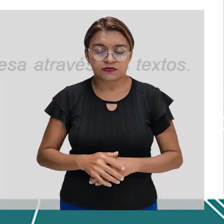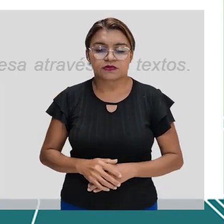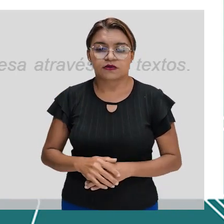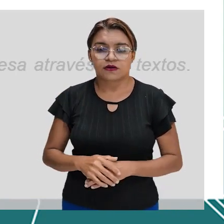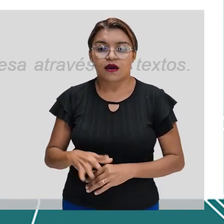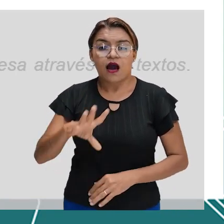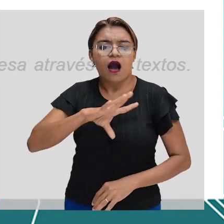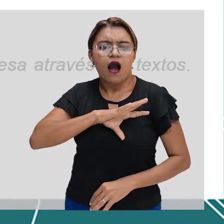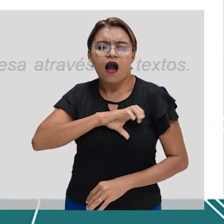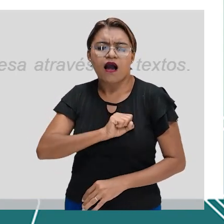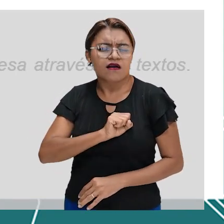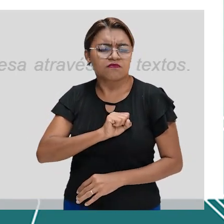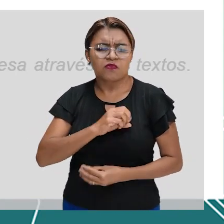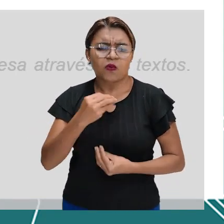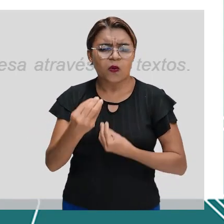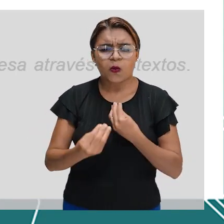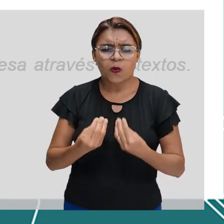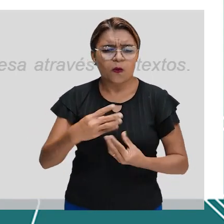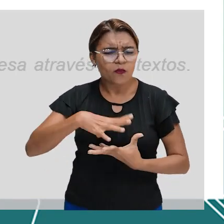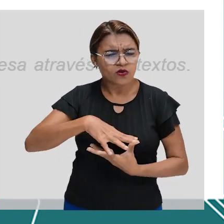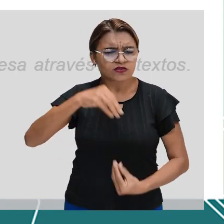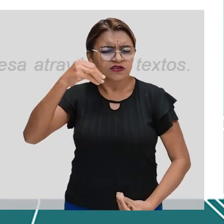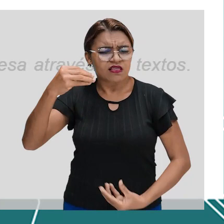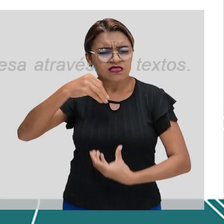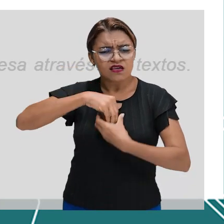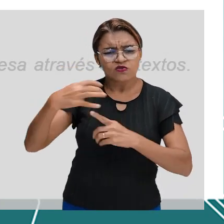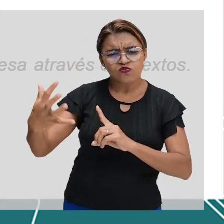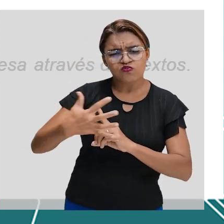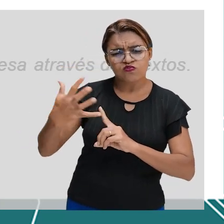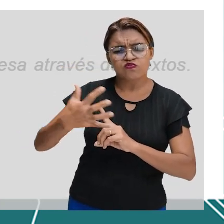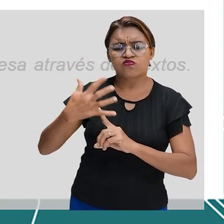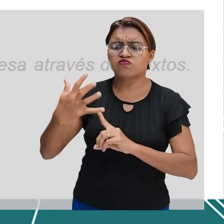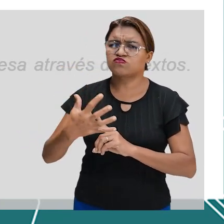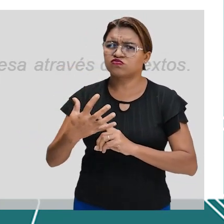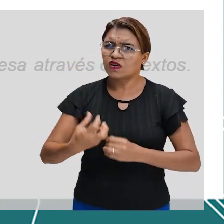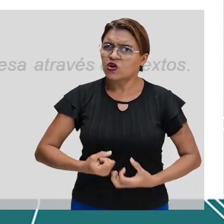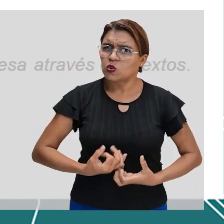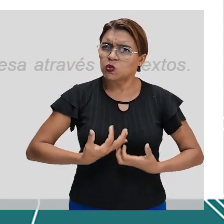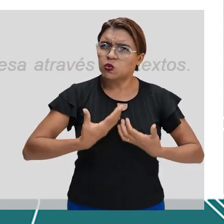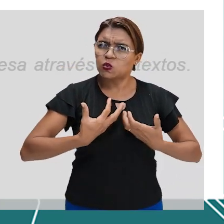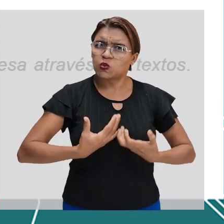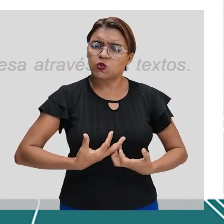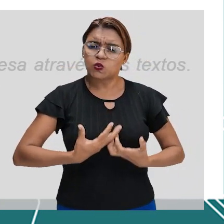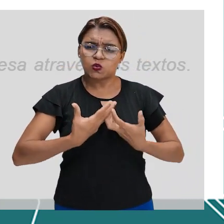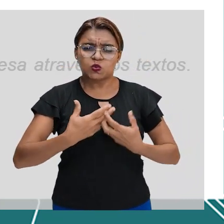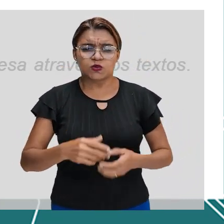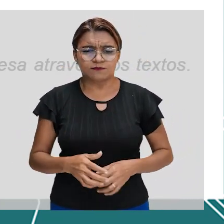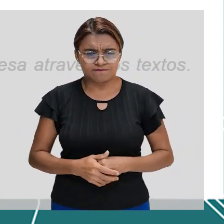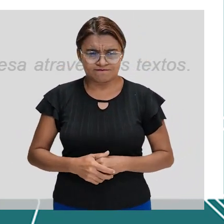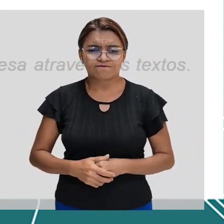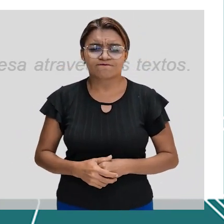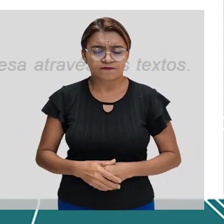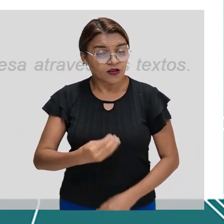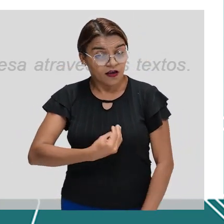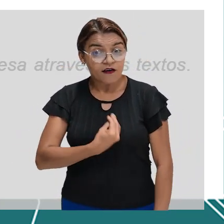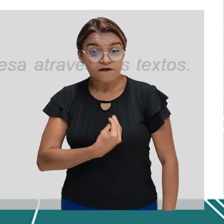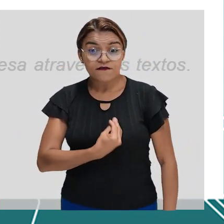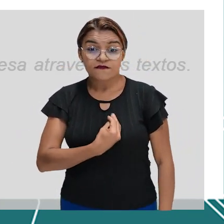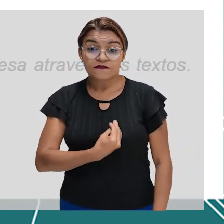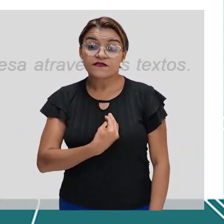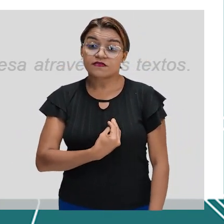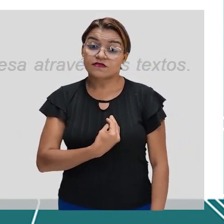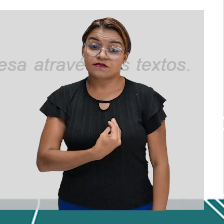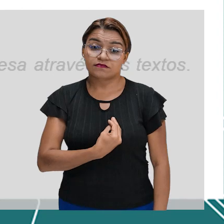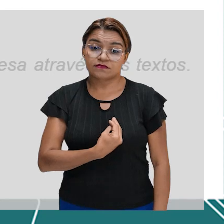quem me pôs aqui na alma quem foi esta chama que a lenta e consome que é a vida